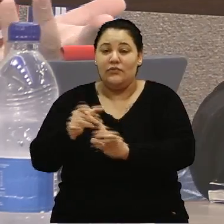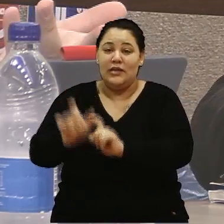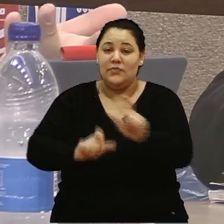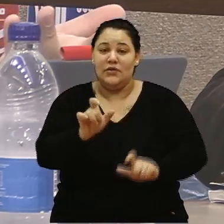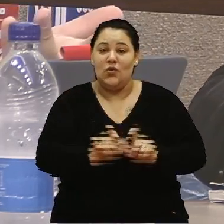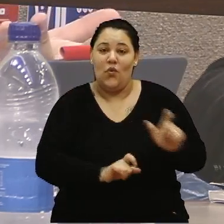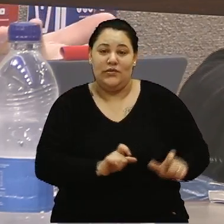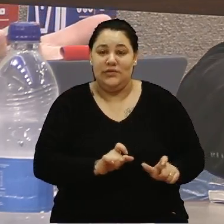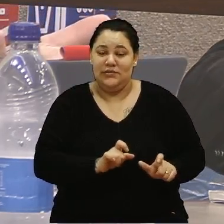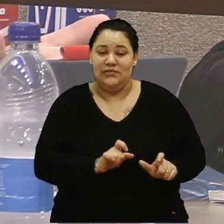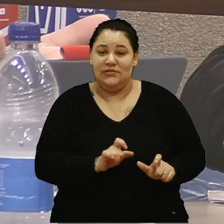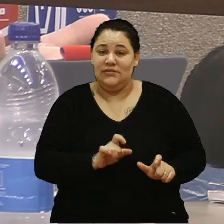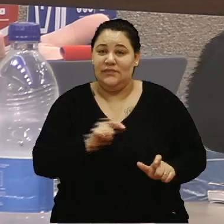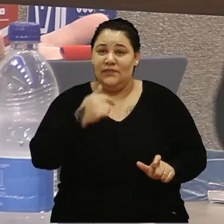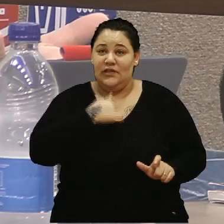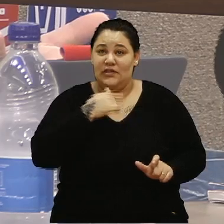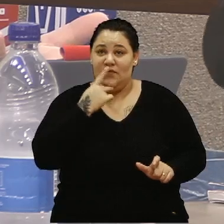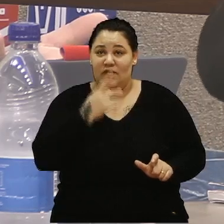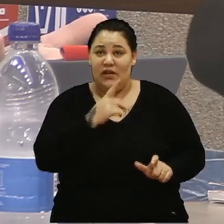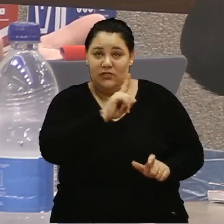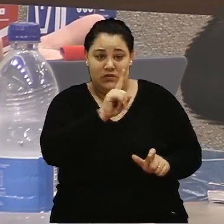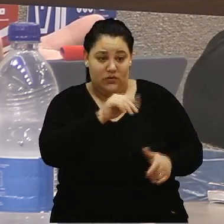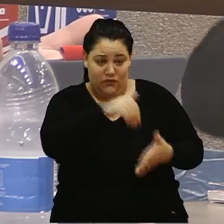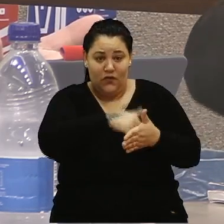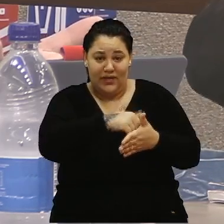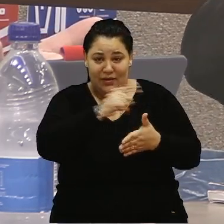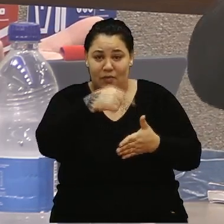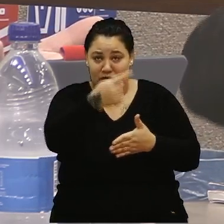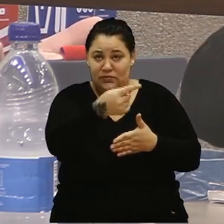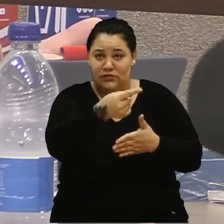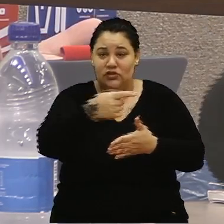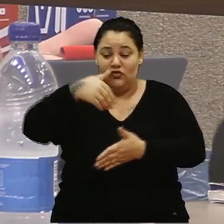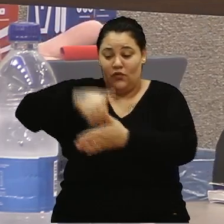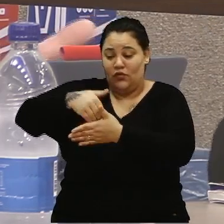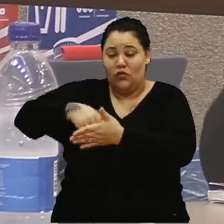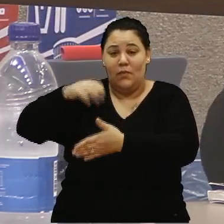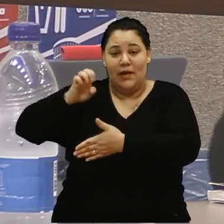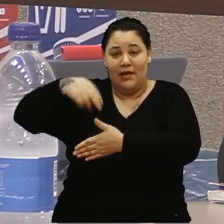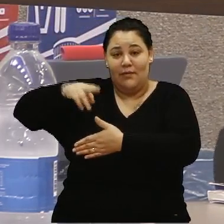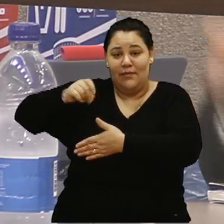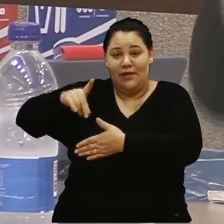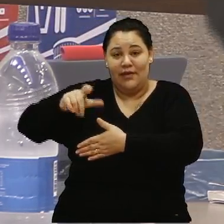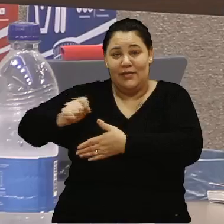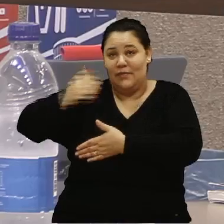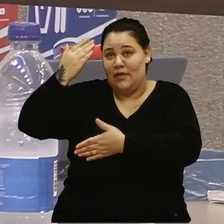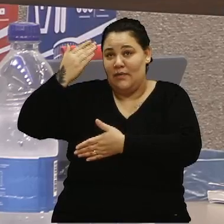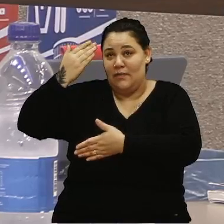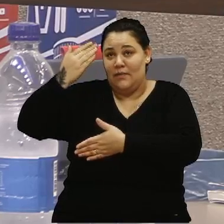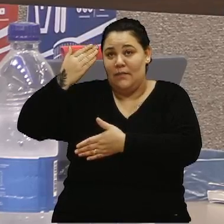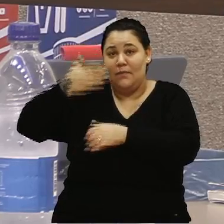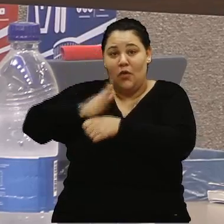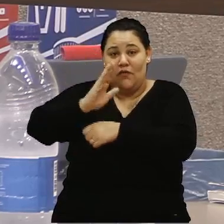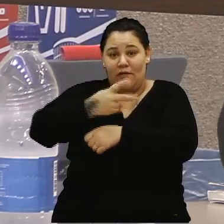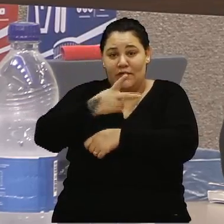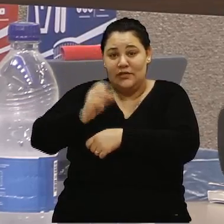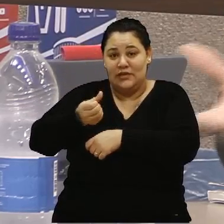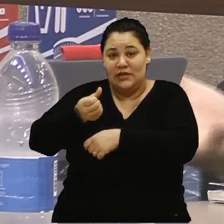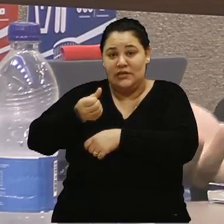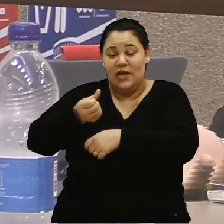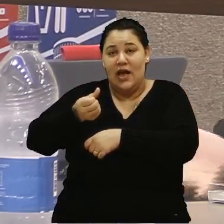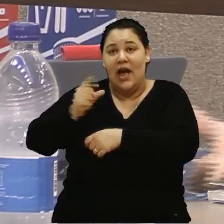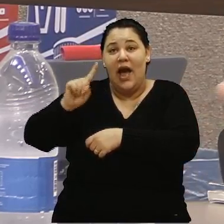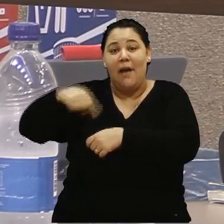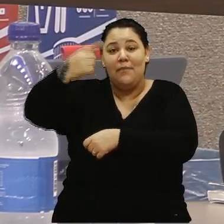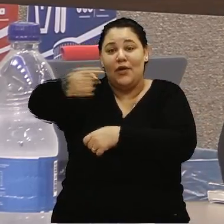fala a respeito... Não, nós vamos votar no próximo. Nós votamos uma emenda modificativa não para aprovar para 26. A próxima vem uma emenda retificativa